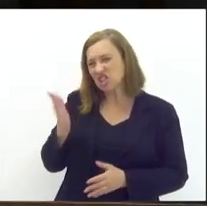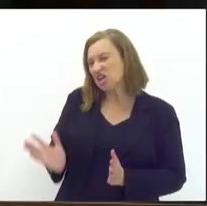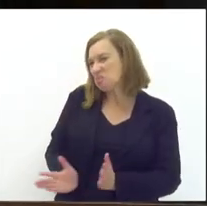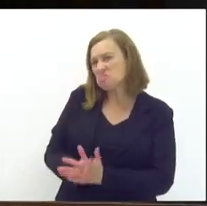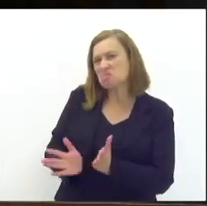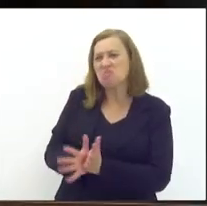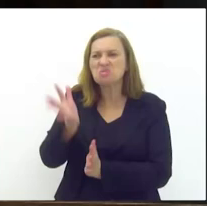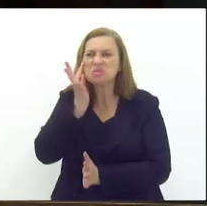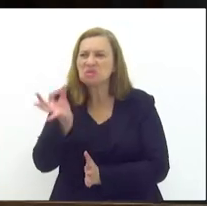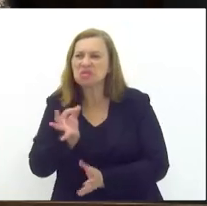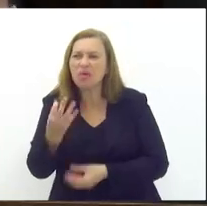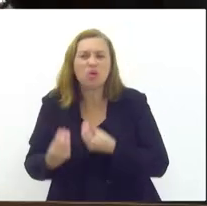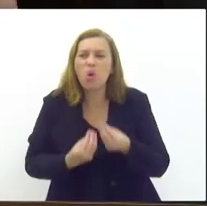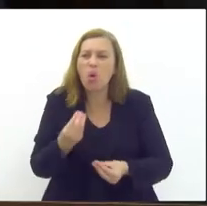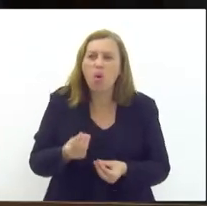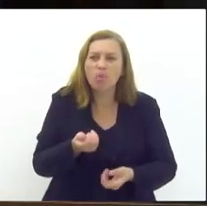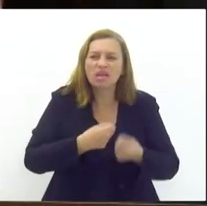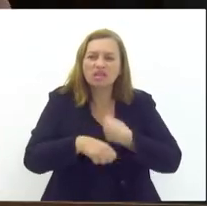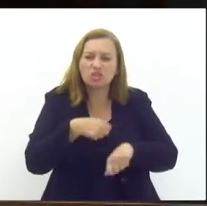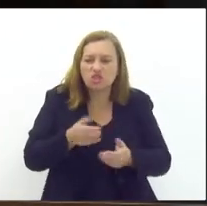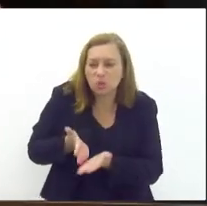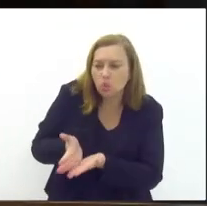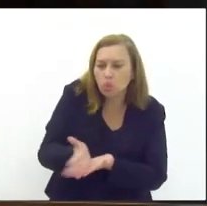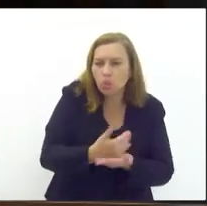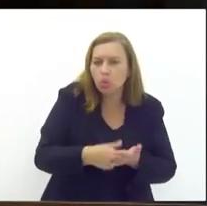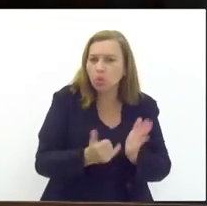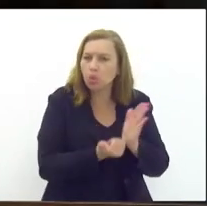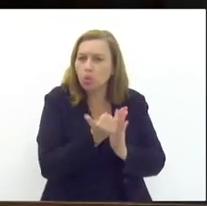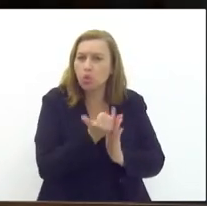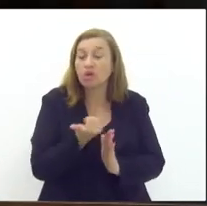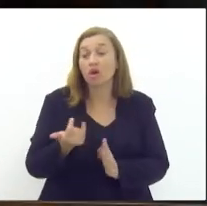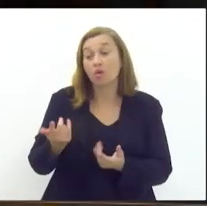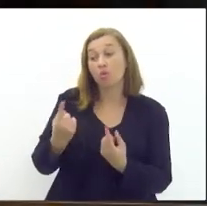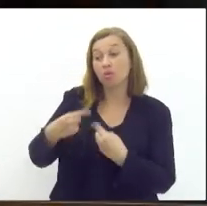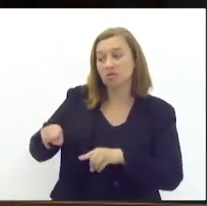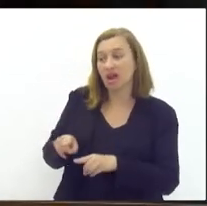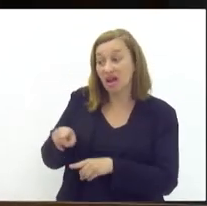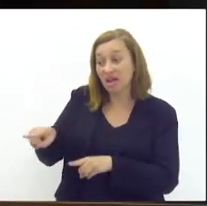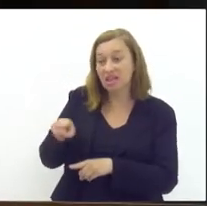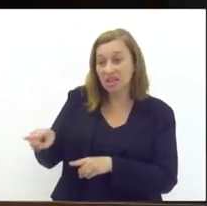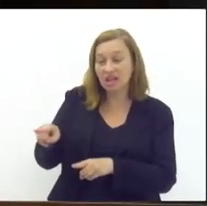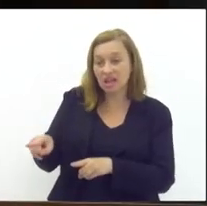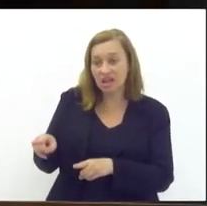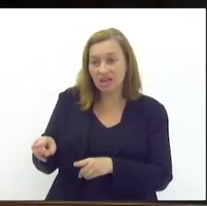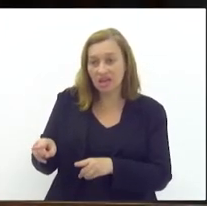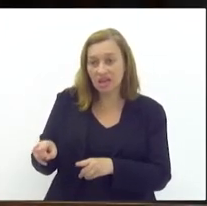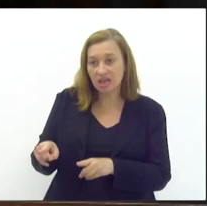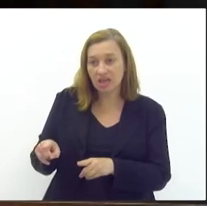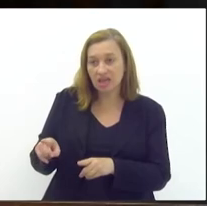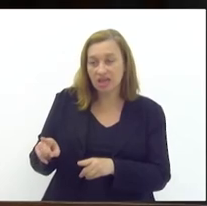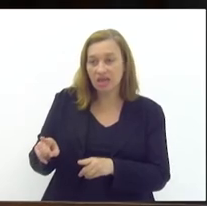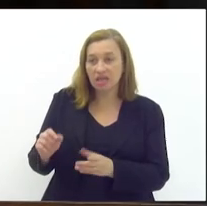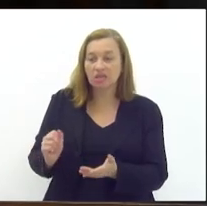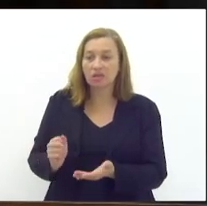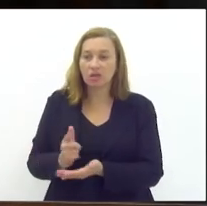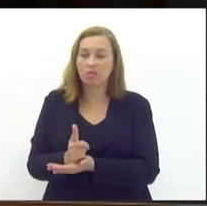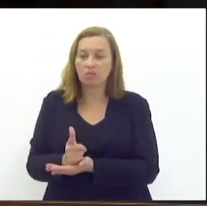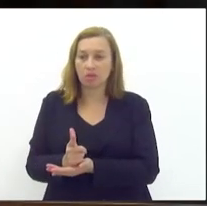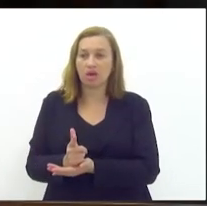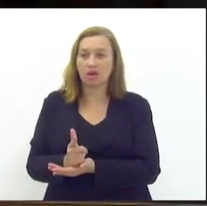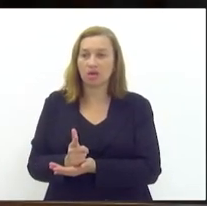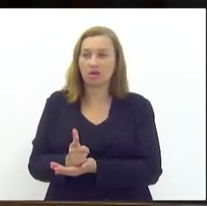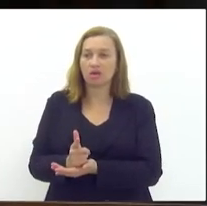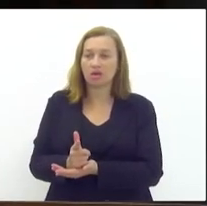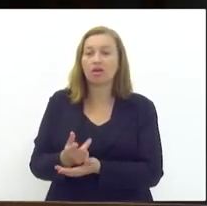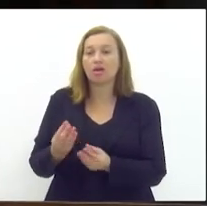sabendo fazer o correto recolhimento de imposto é o contrário aquele que ele Diga contra o estado para se beneficiar das mazelas